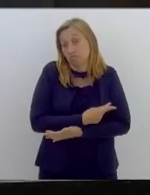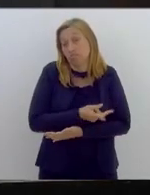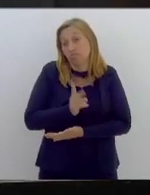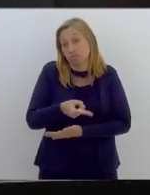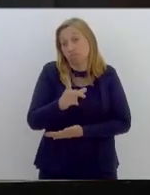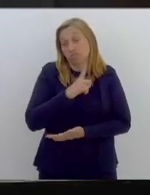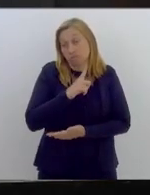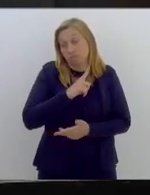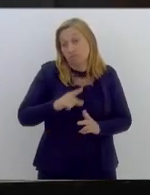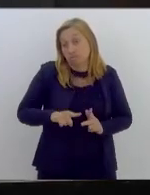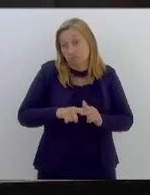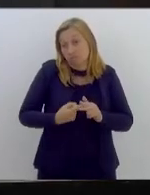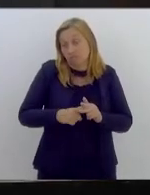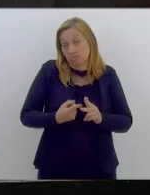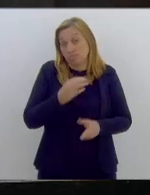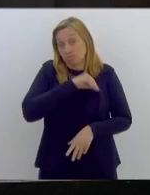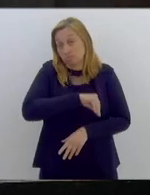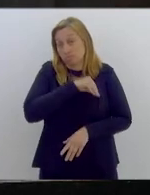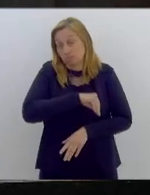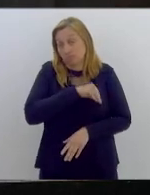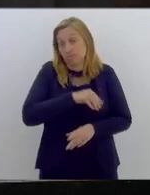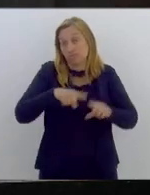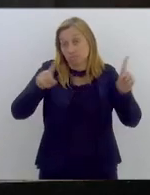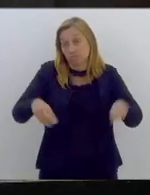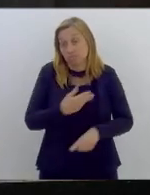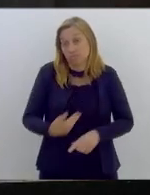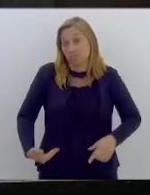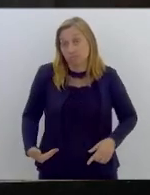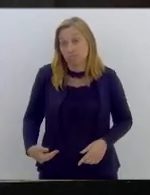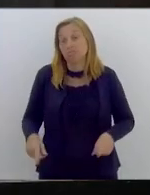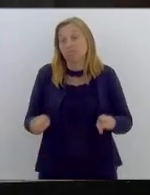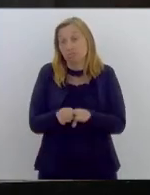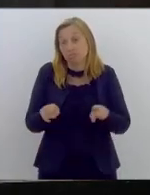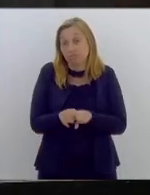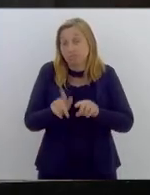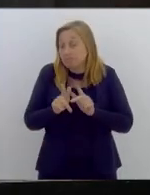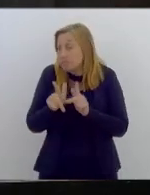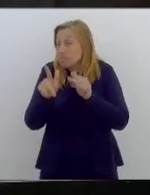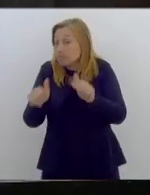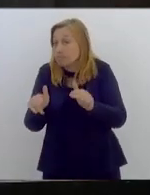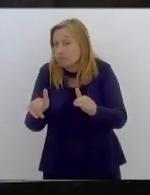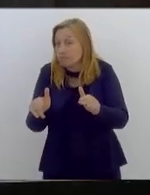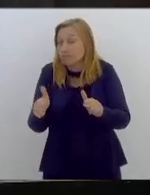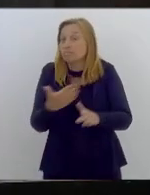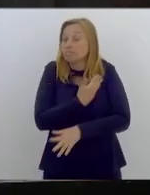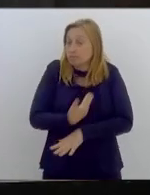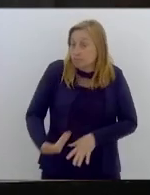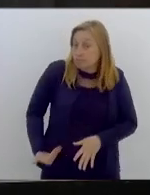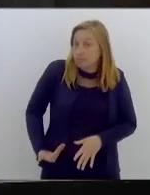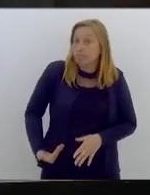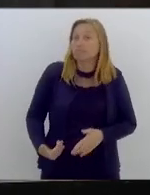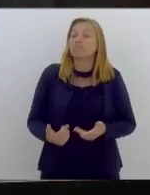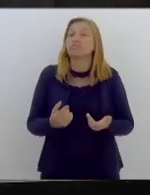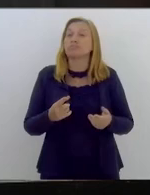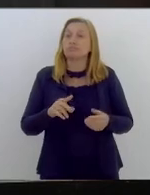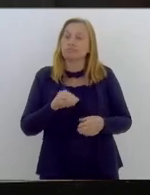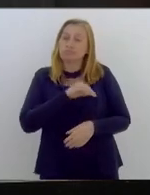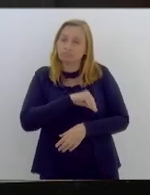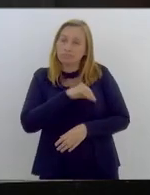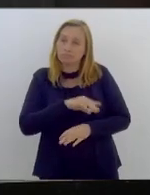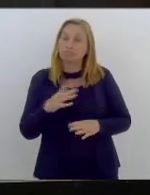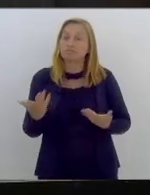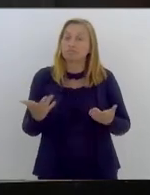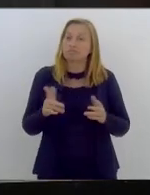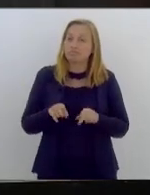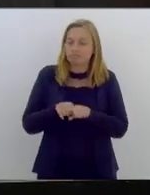que houver reposição salarial para o servidor público, na mesma proporção, se reajusta os salários. Porque aí